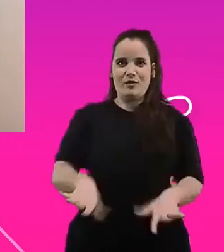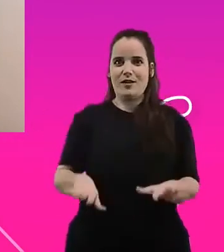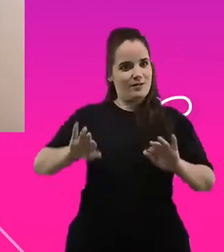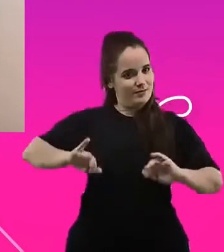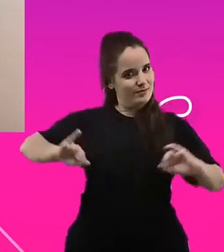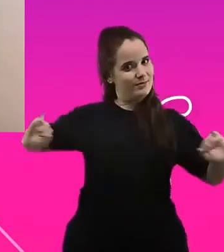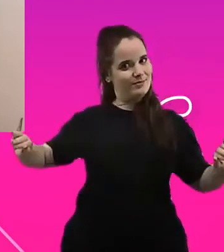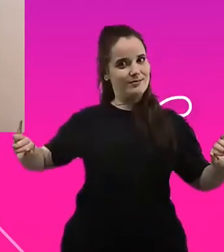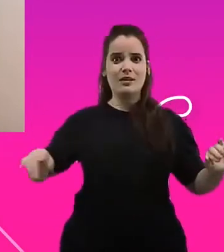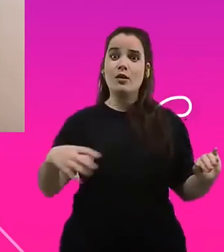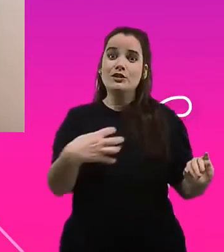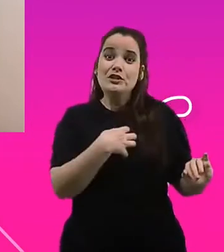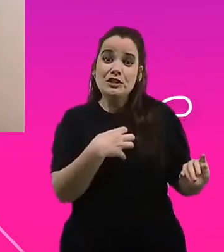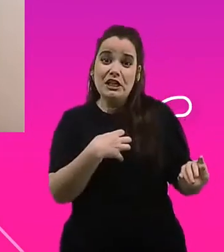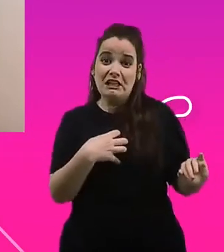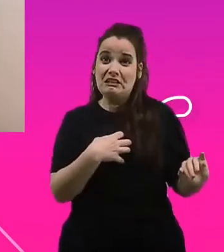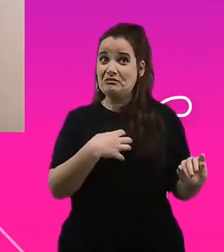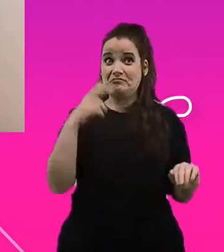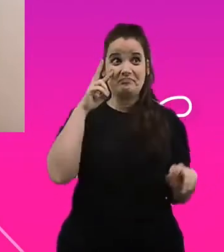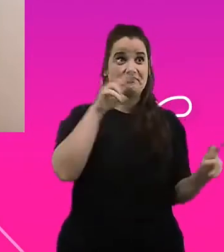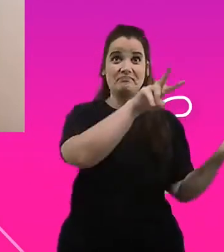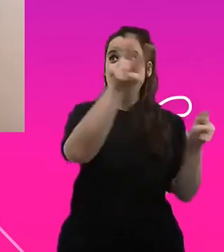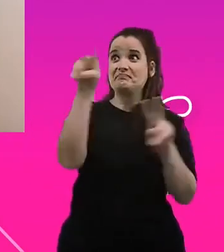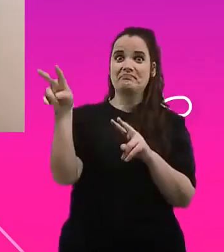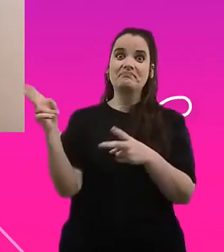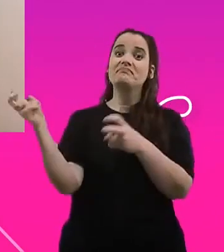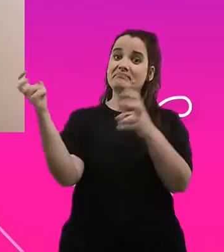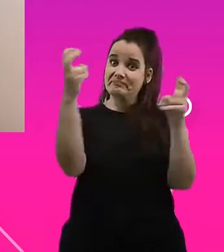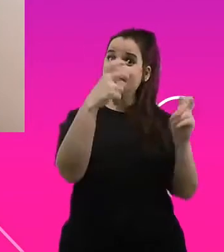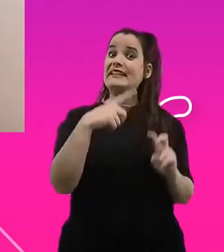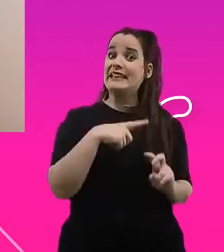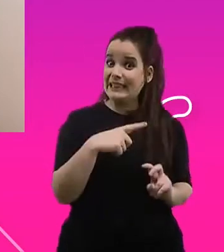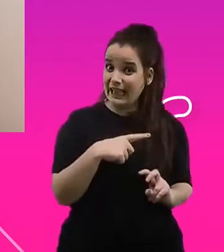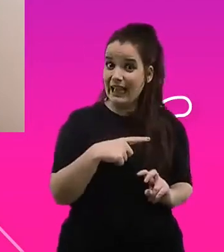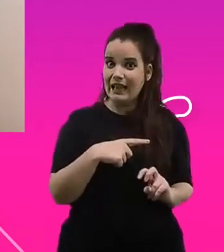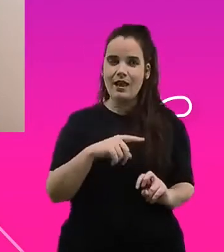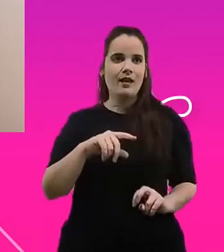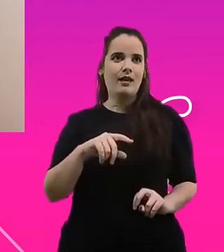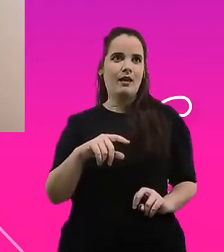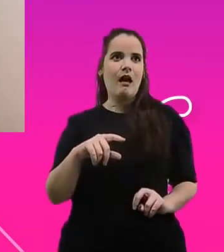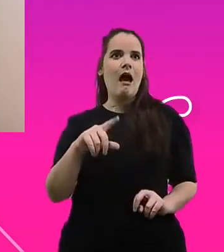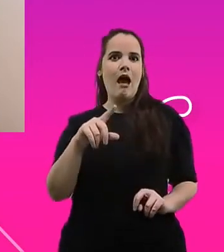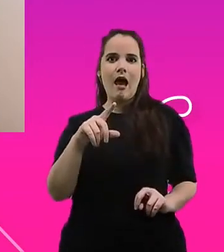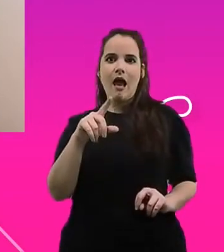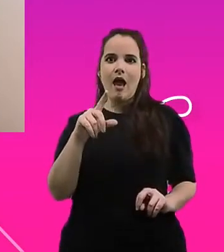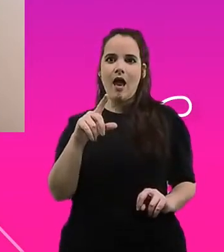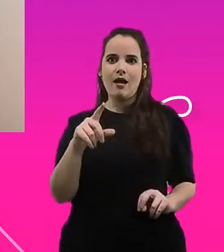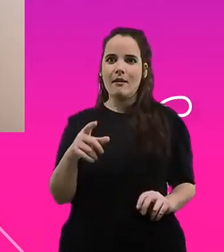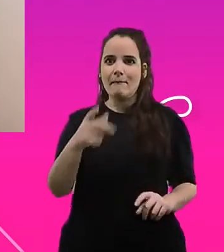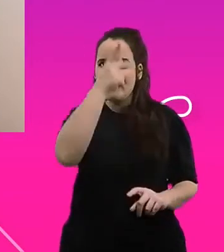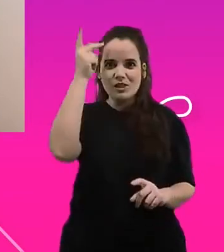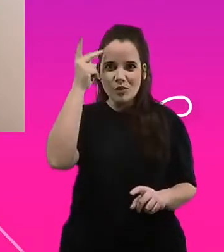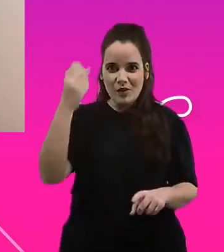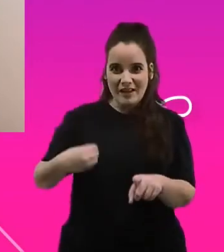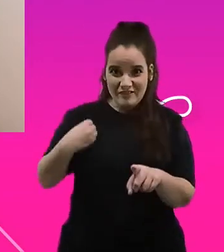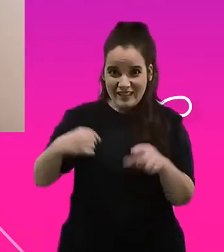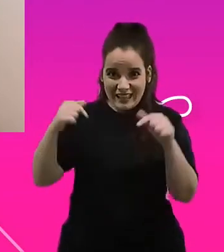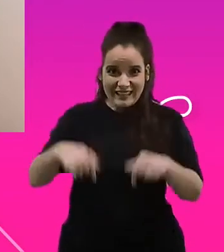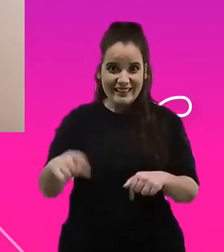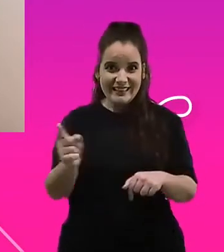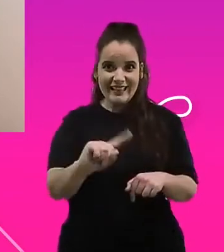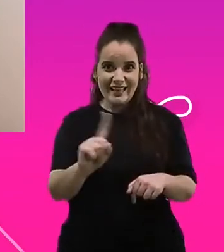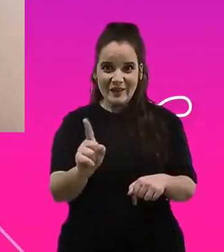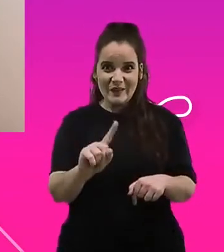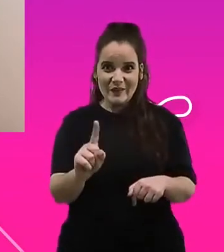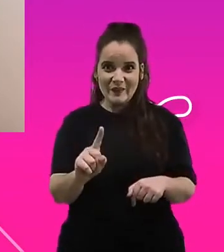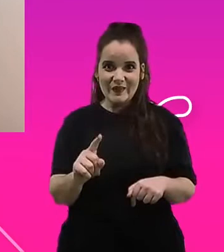mesmo. E eu tô vendo muito disso da galera que não é a galera que tá no, que não tá aqui nesse painel. Então, eu fiz o Amarelo Prisma com o